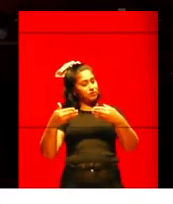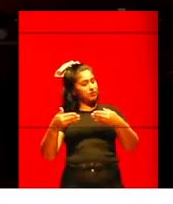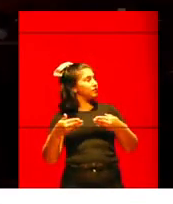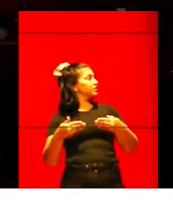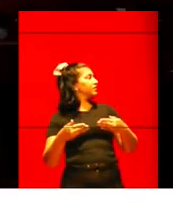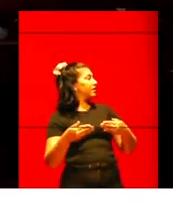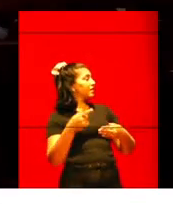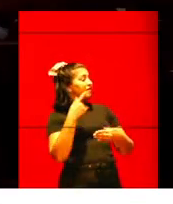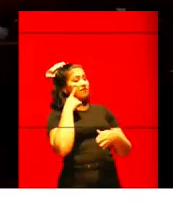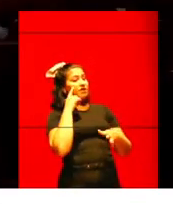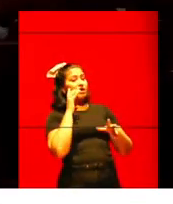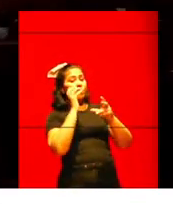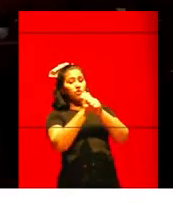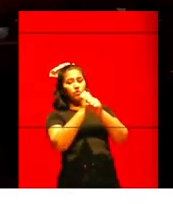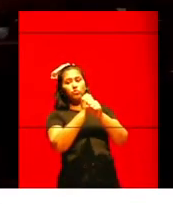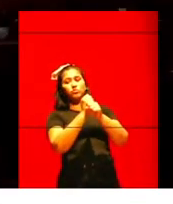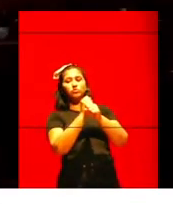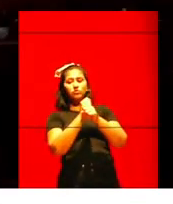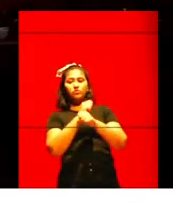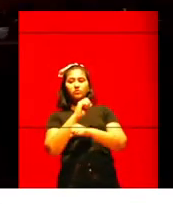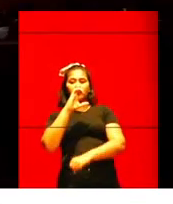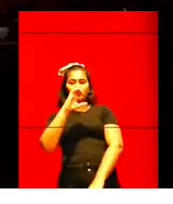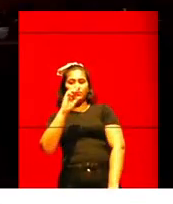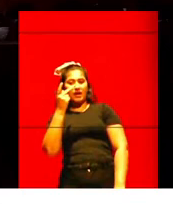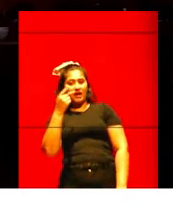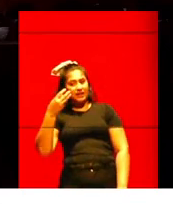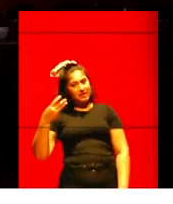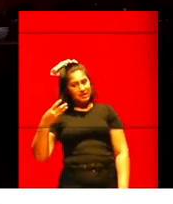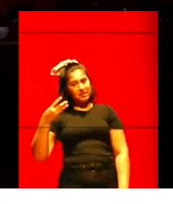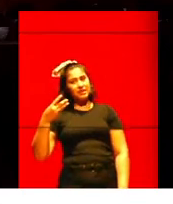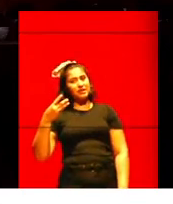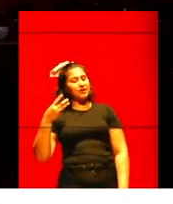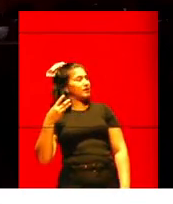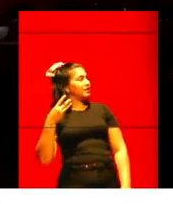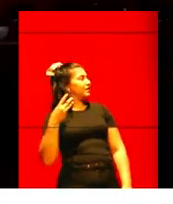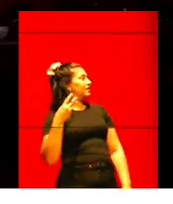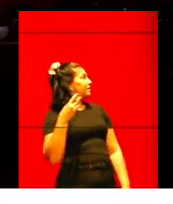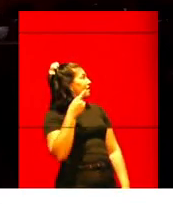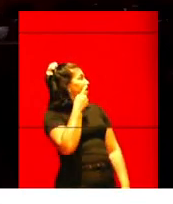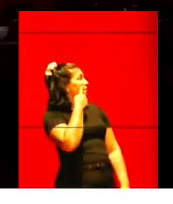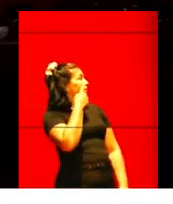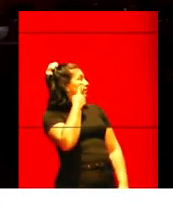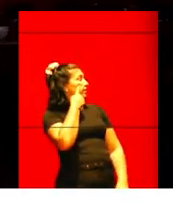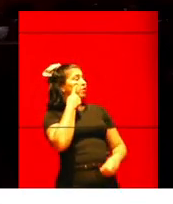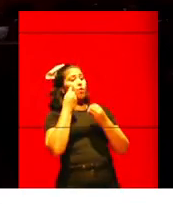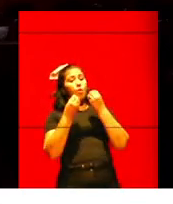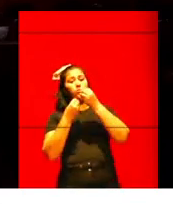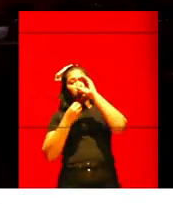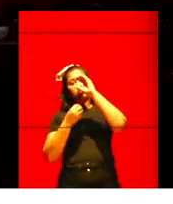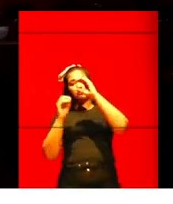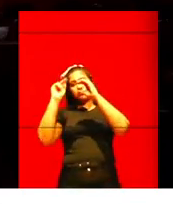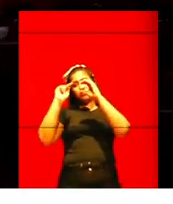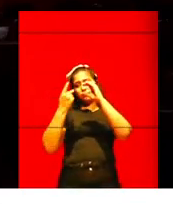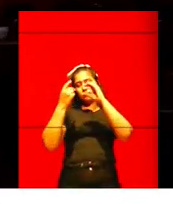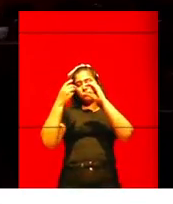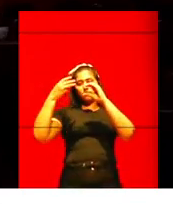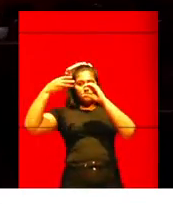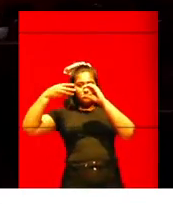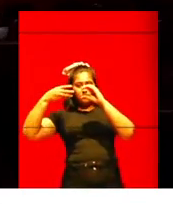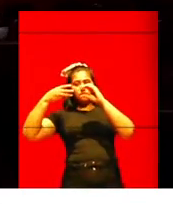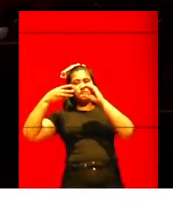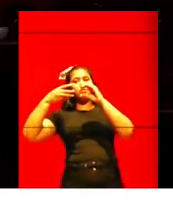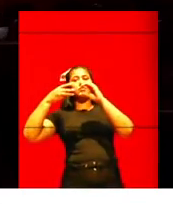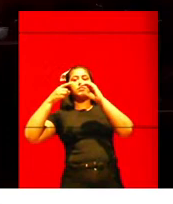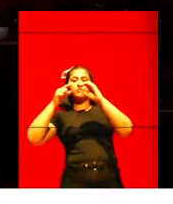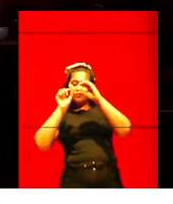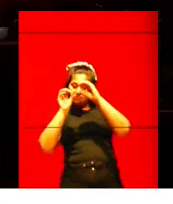aqui CH3. Aí esse carbono do meio que não está aparecendo e CH3. Essa é a cadeia principal.